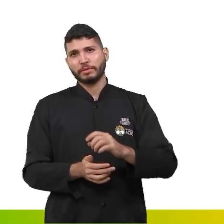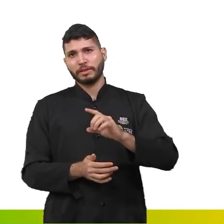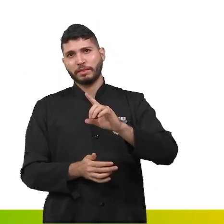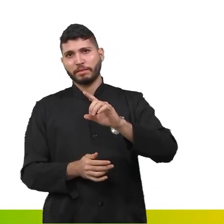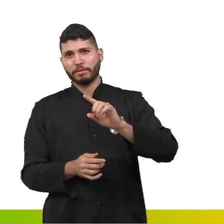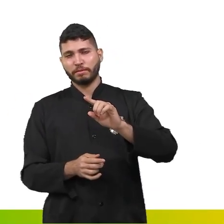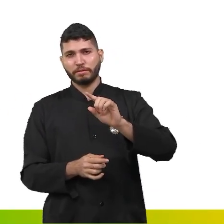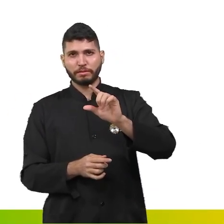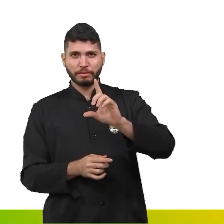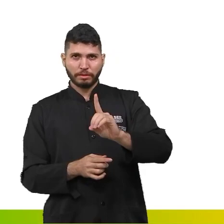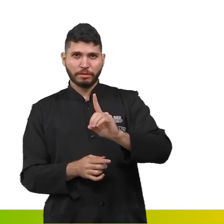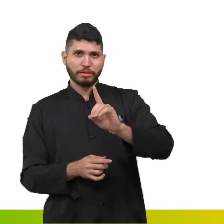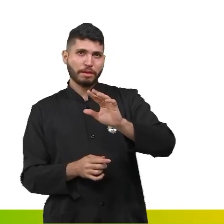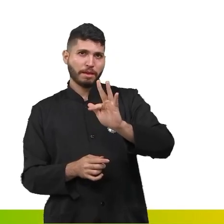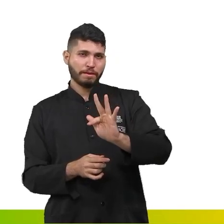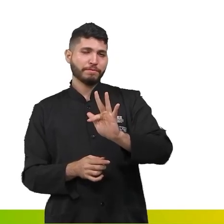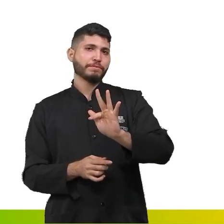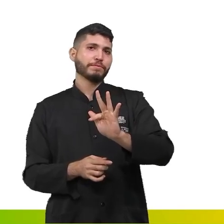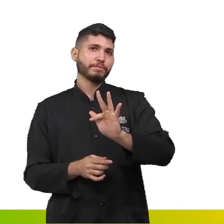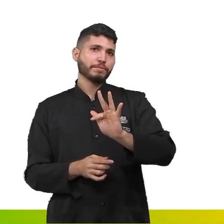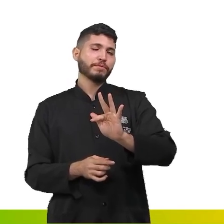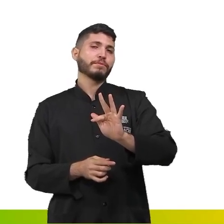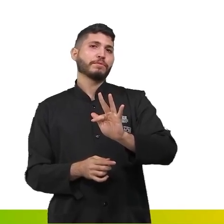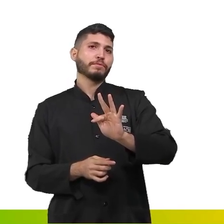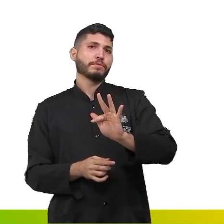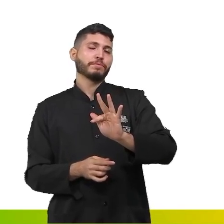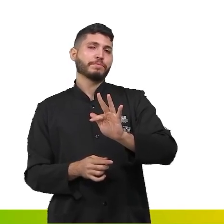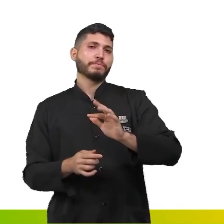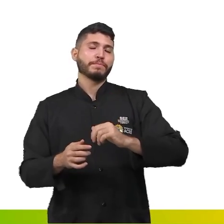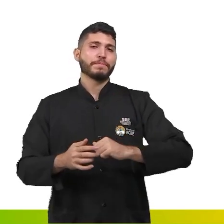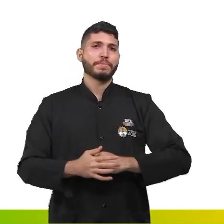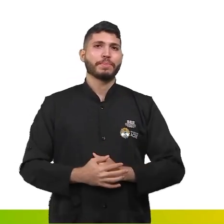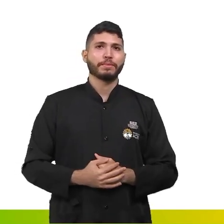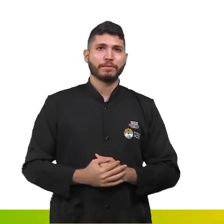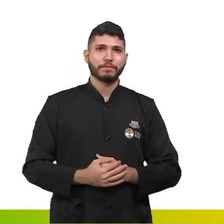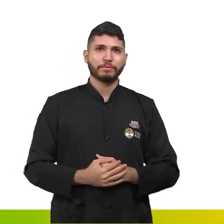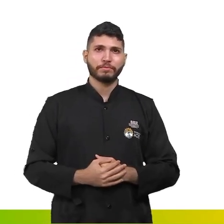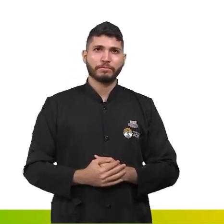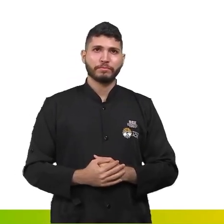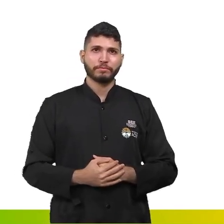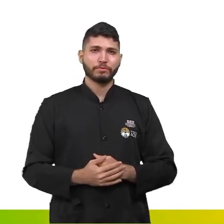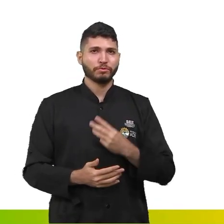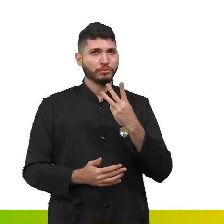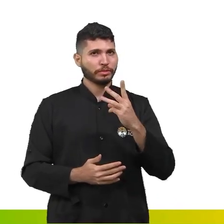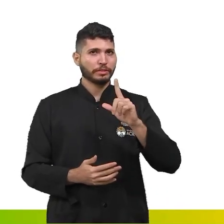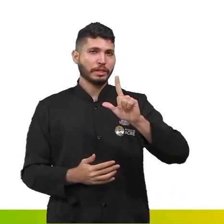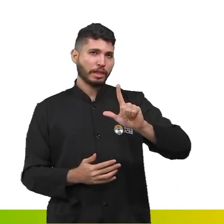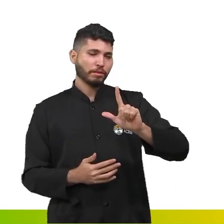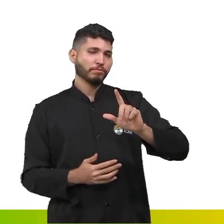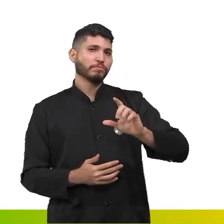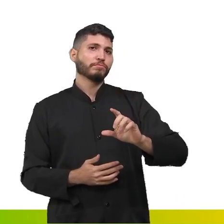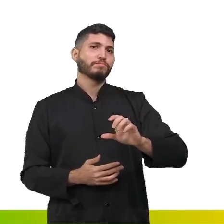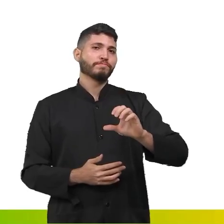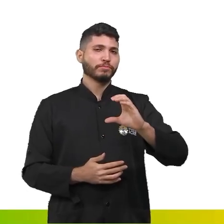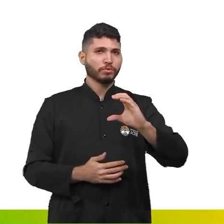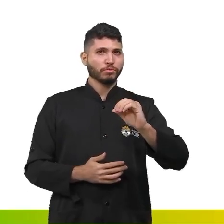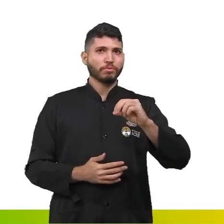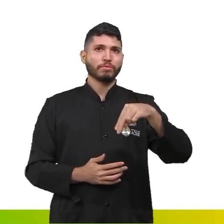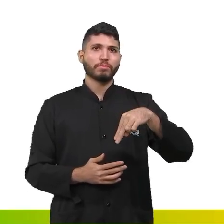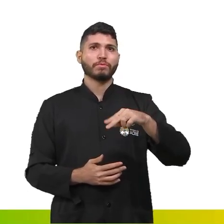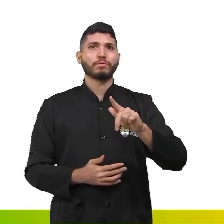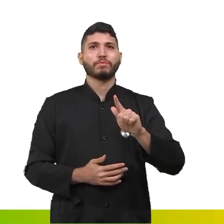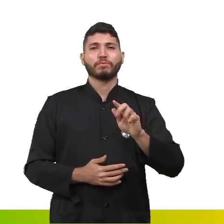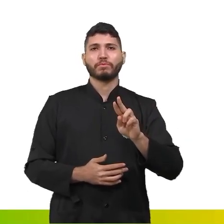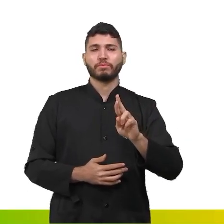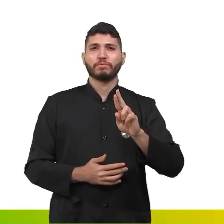com os seus lados D, E e F. Como os três lados são congruentes, então esses triângulos